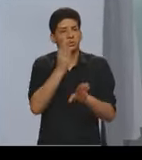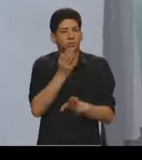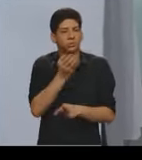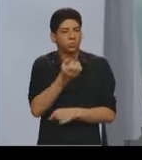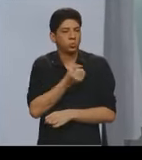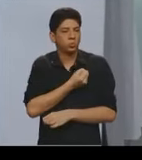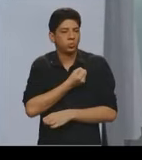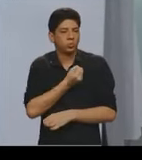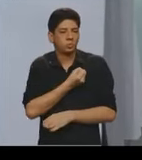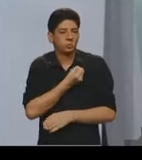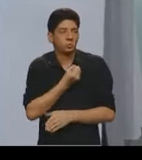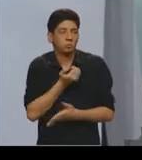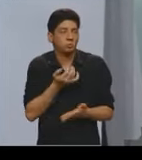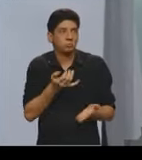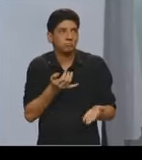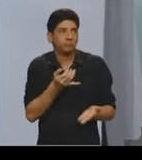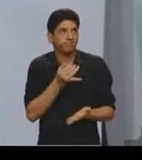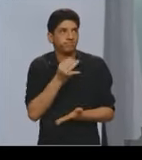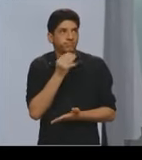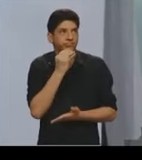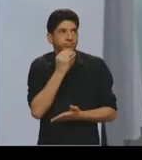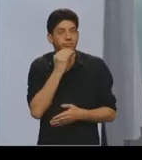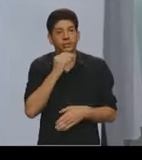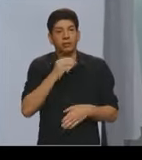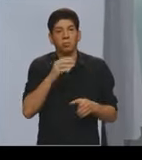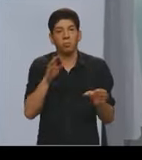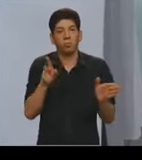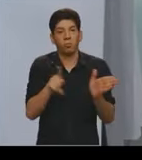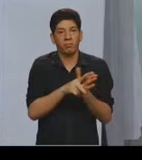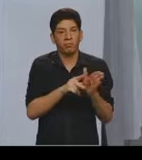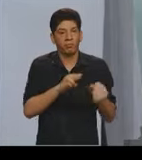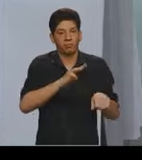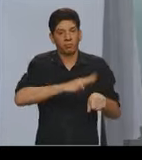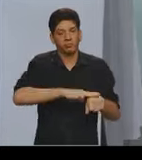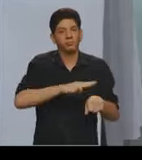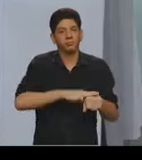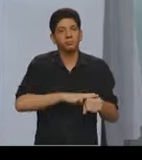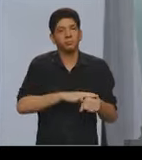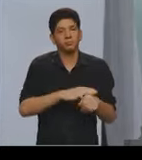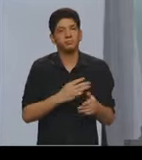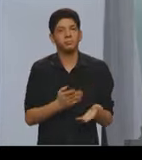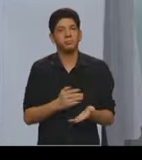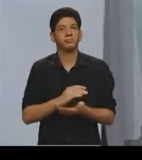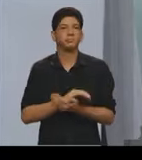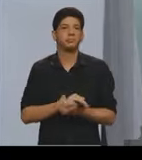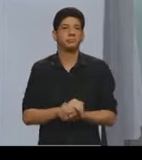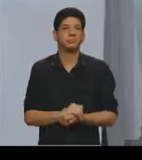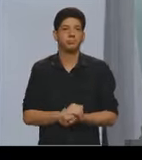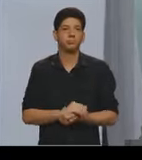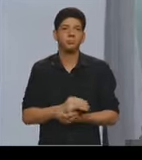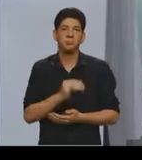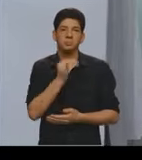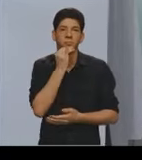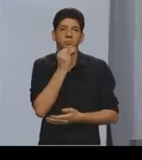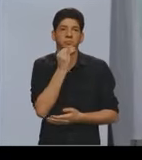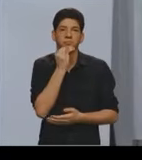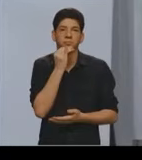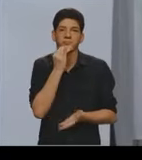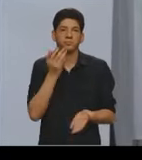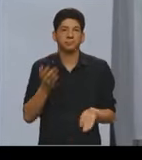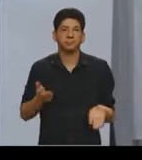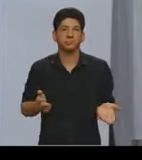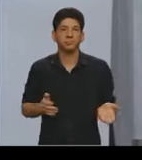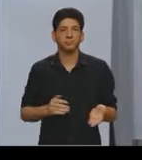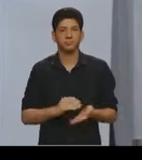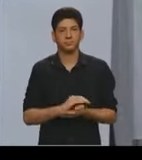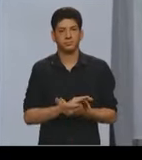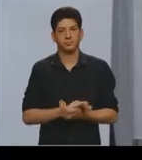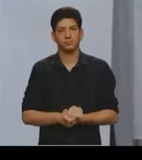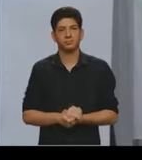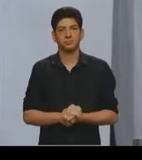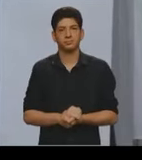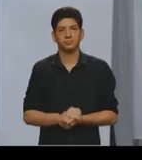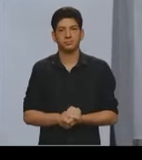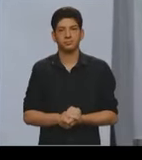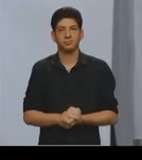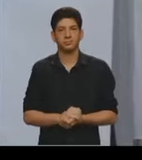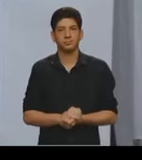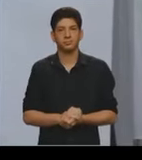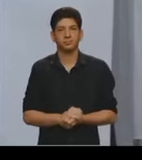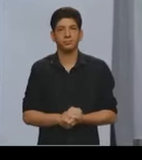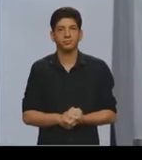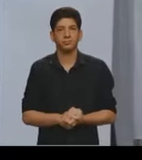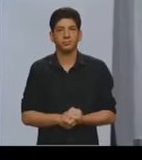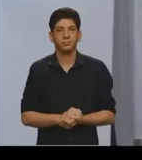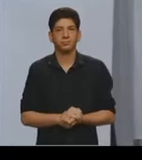por exemplo, né? No caso da matemática. Vou dar um exemplo. Eu